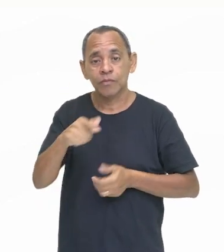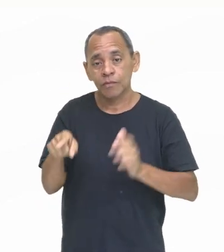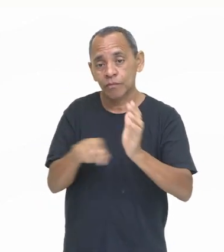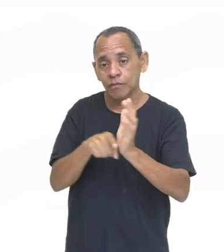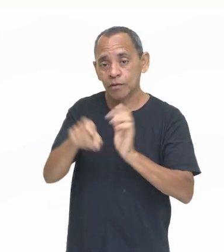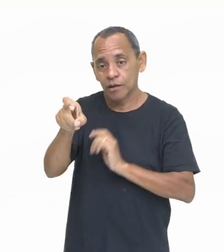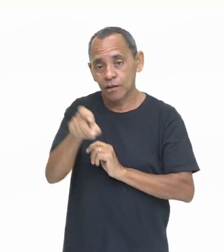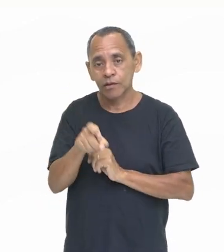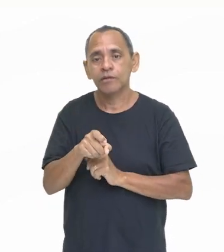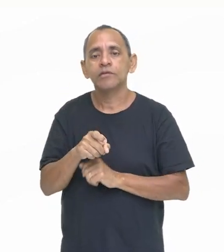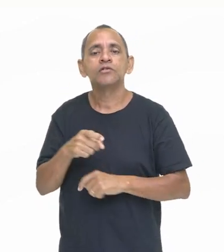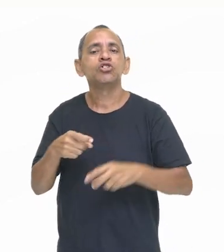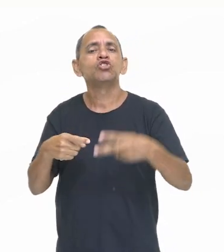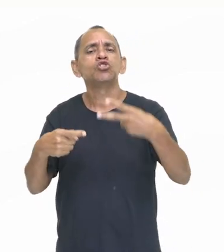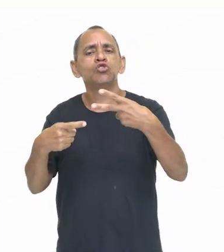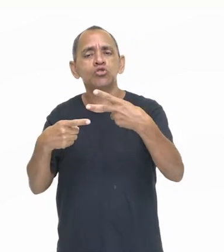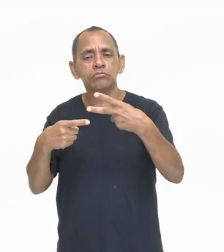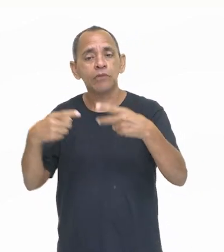zero, né?